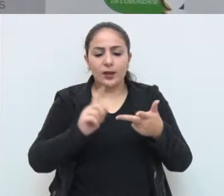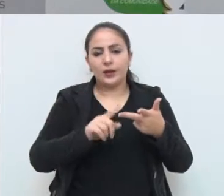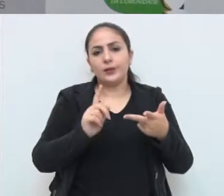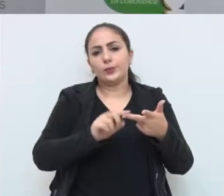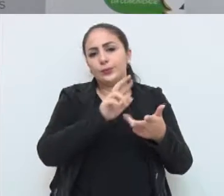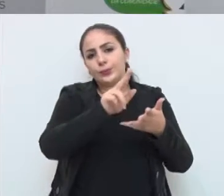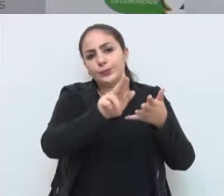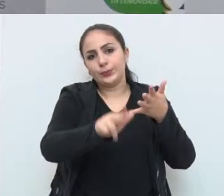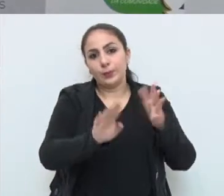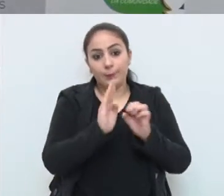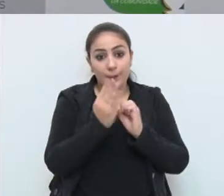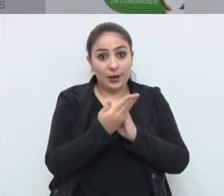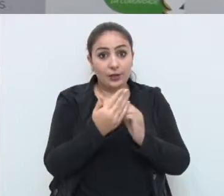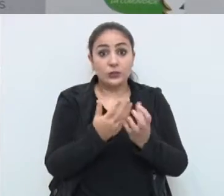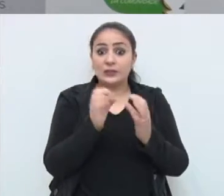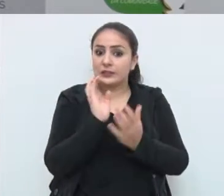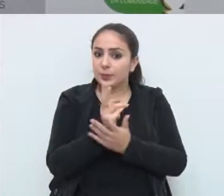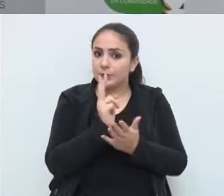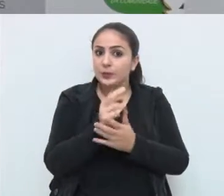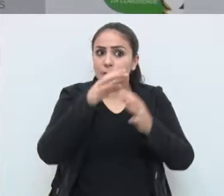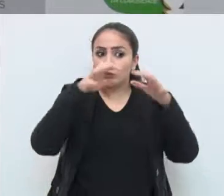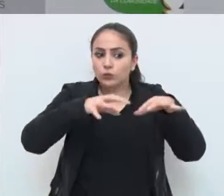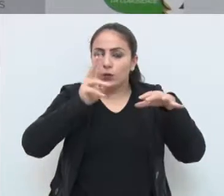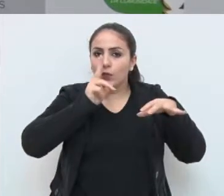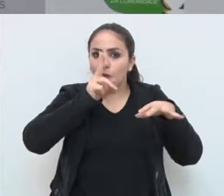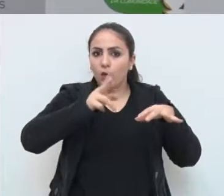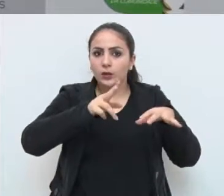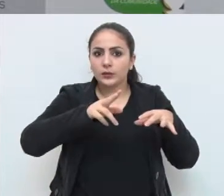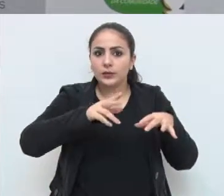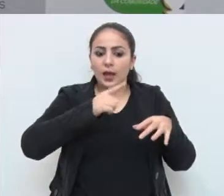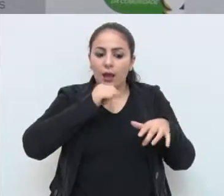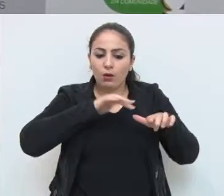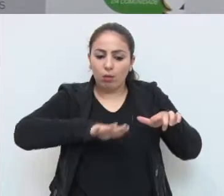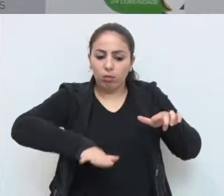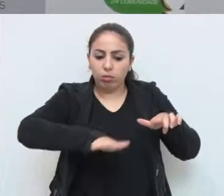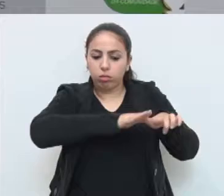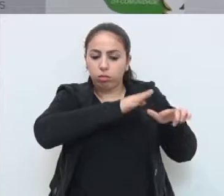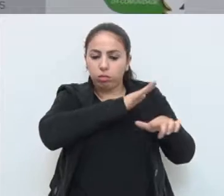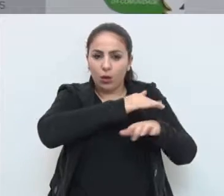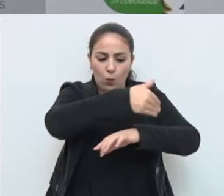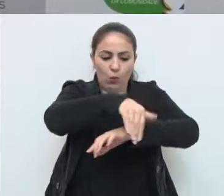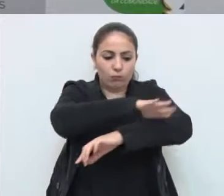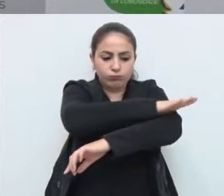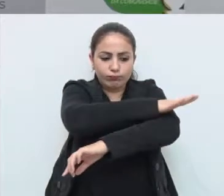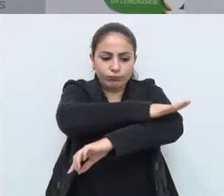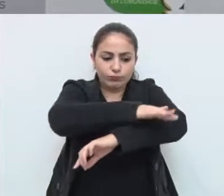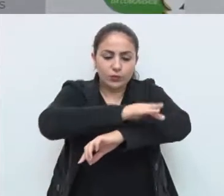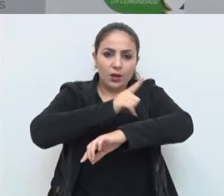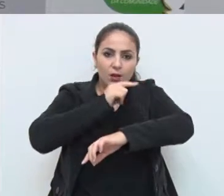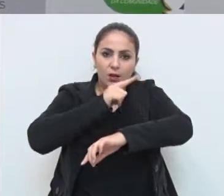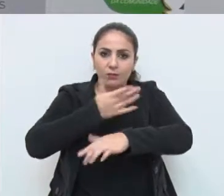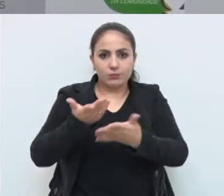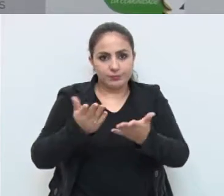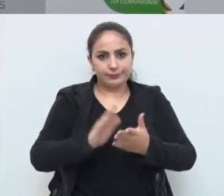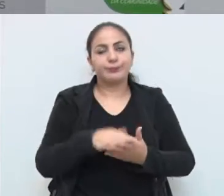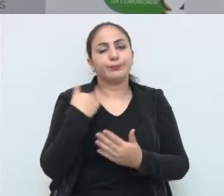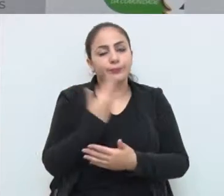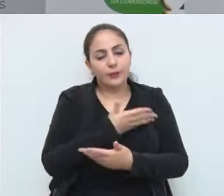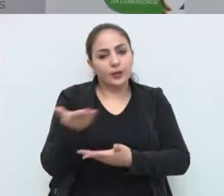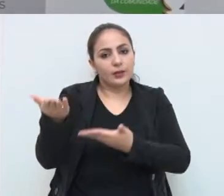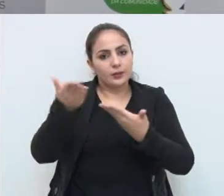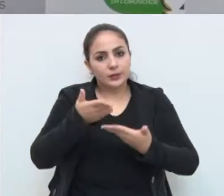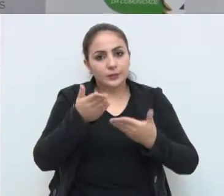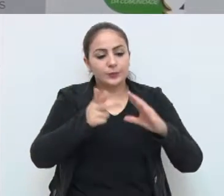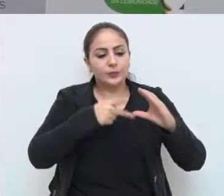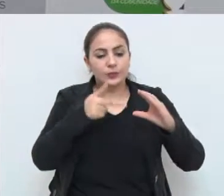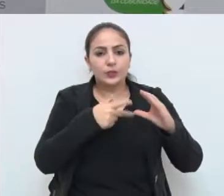pouquinho mais forte, tem os alagamentos e a comunidade sofre. Então o Executivo veio até a Câmara de Vereadores, trazendo então, onde nós cobramos